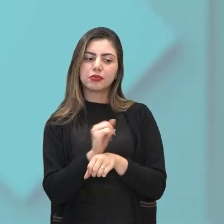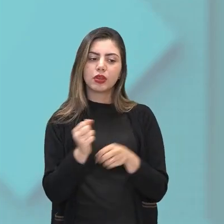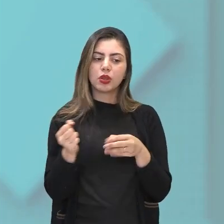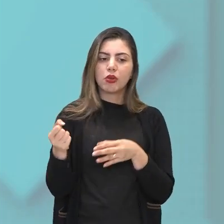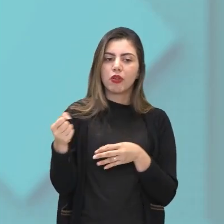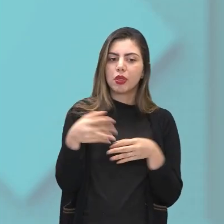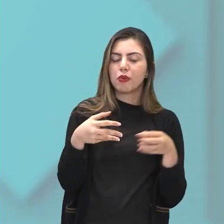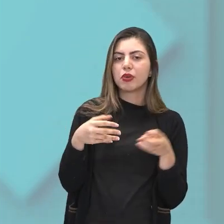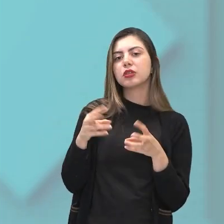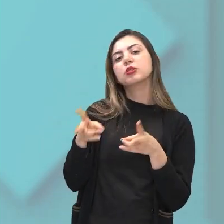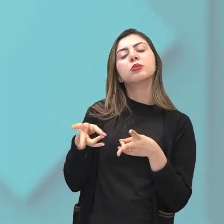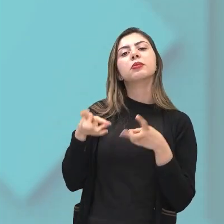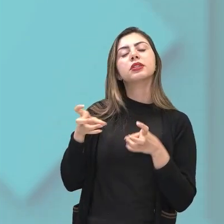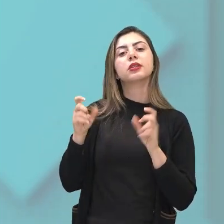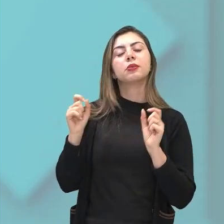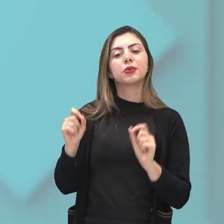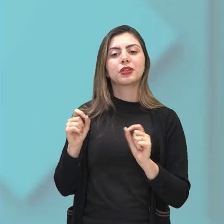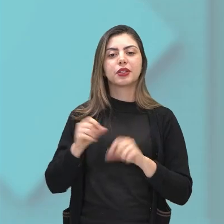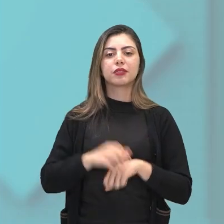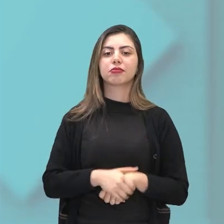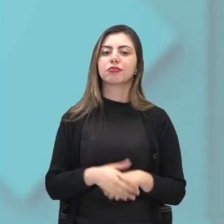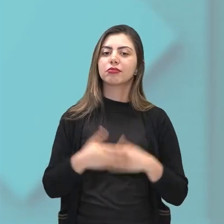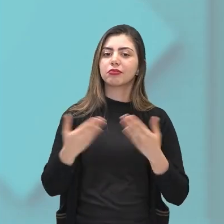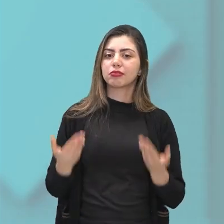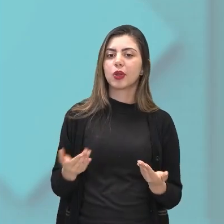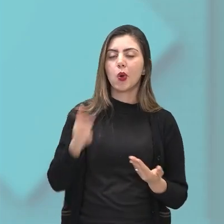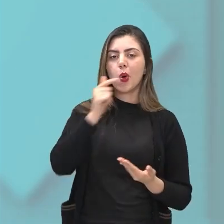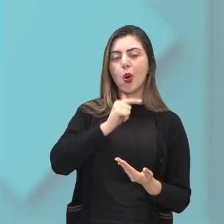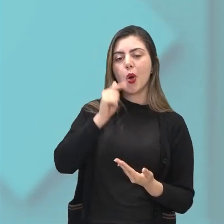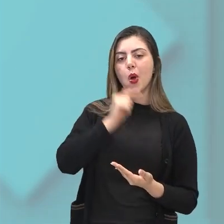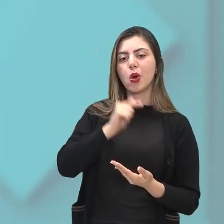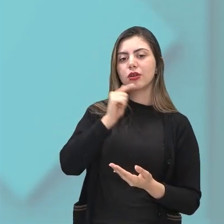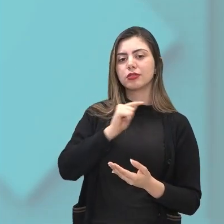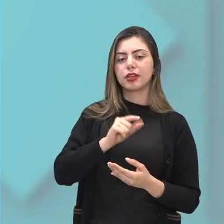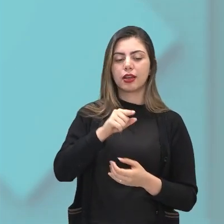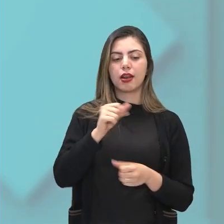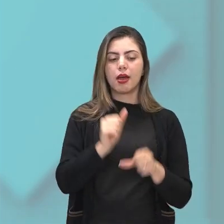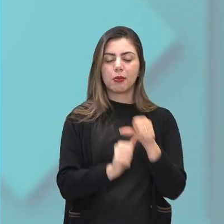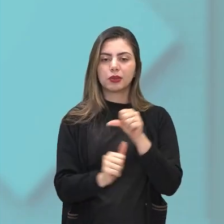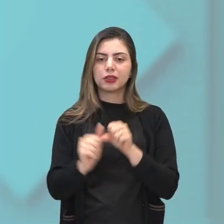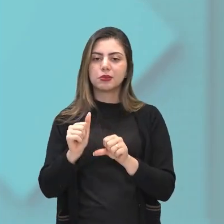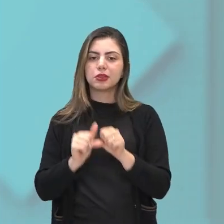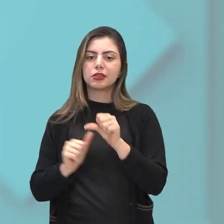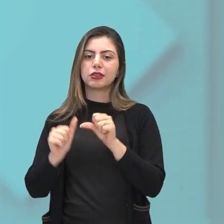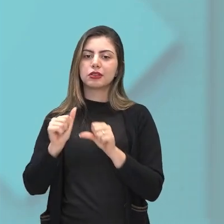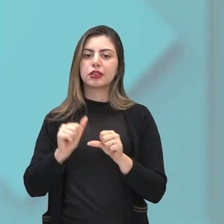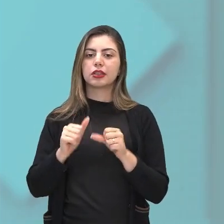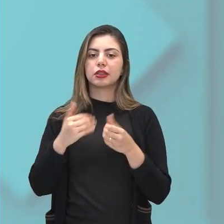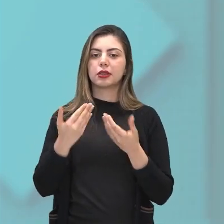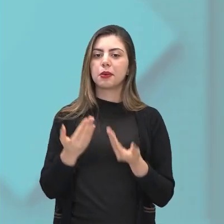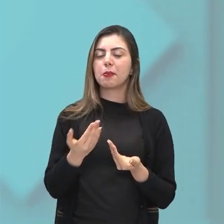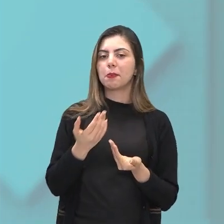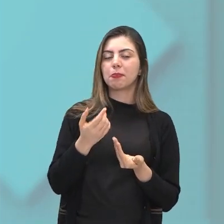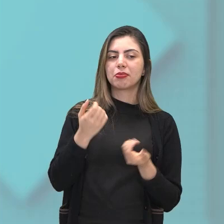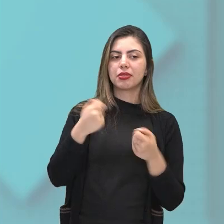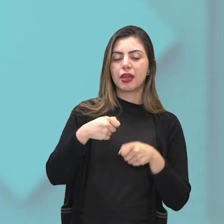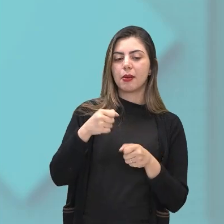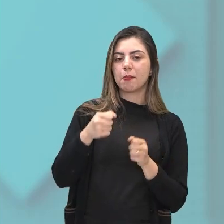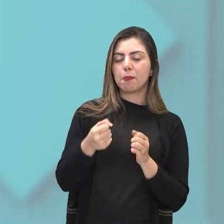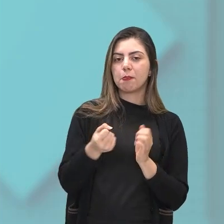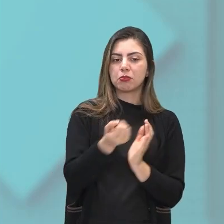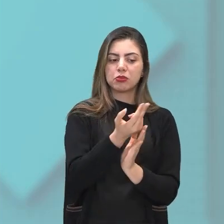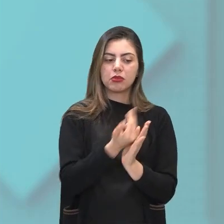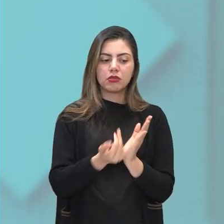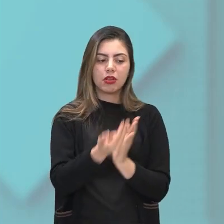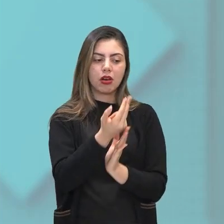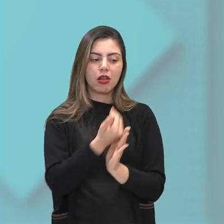vai percebendo que isso passa sim a se modificar e dar um efeito para o desenho ou para a